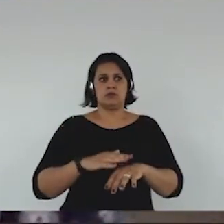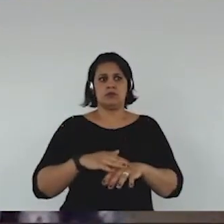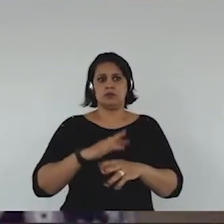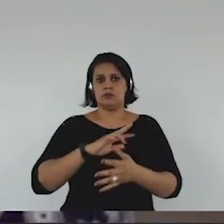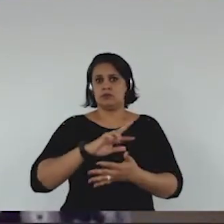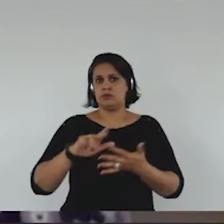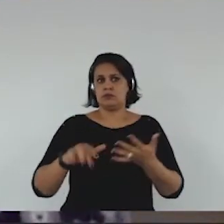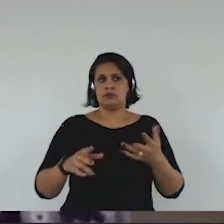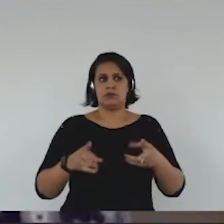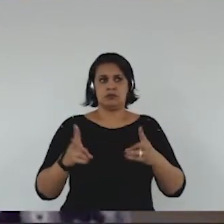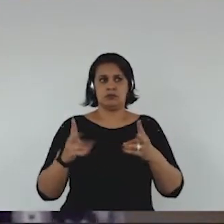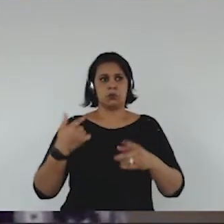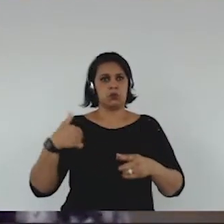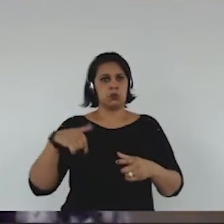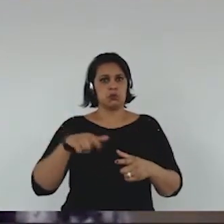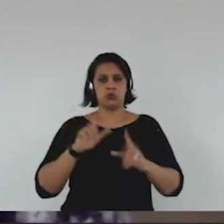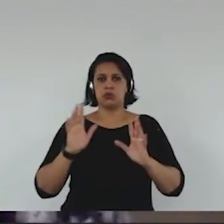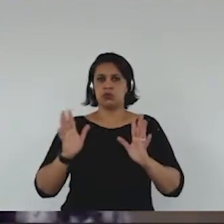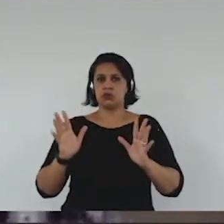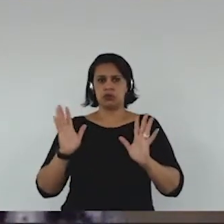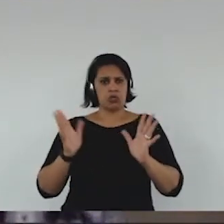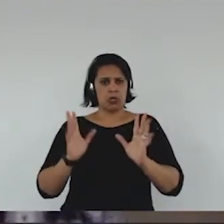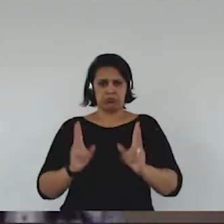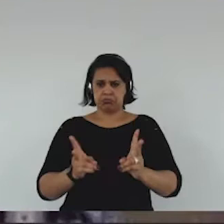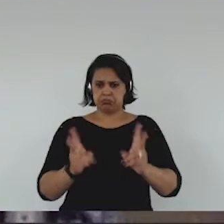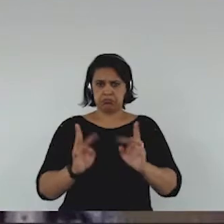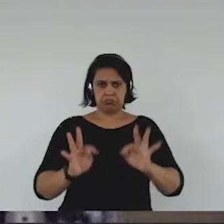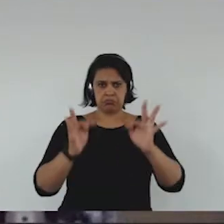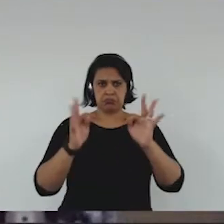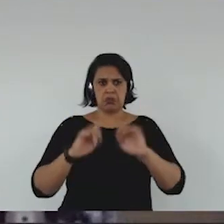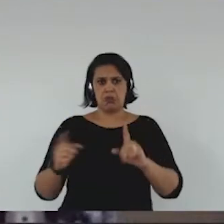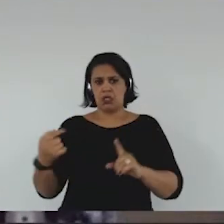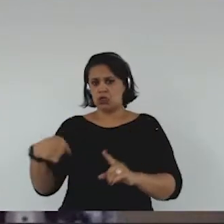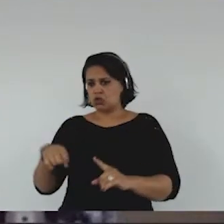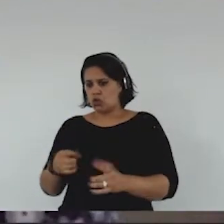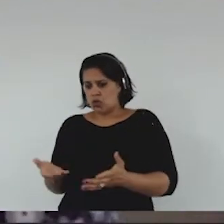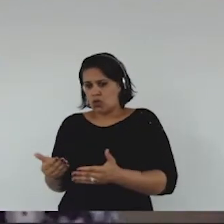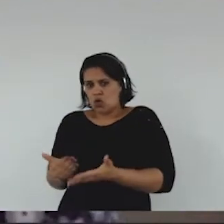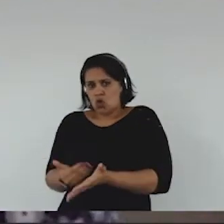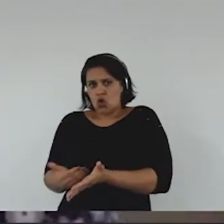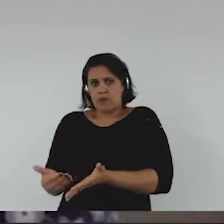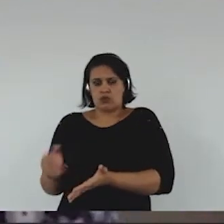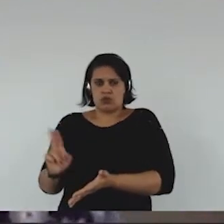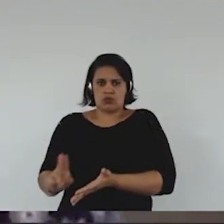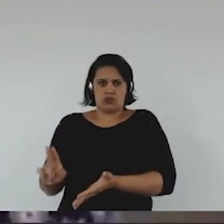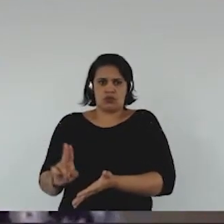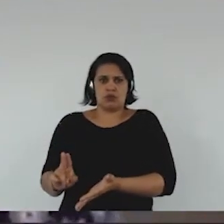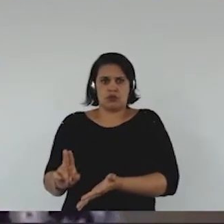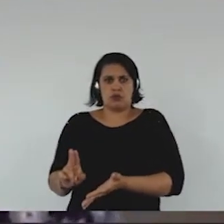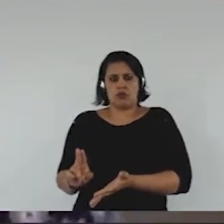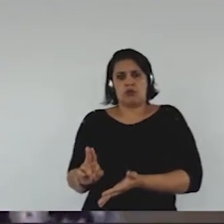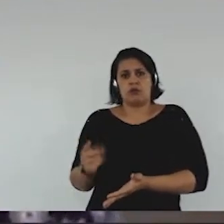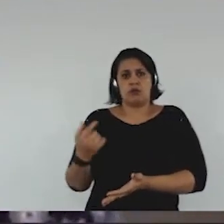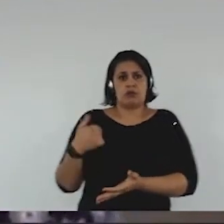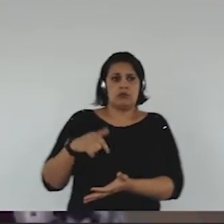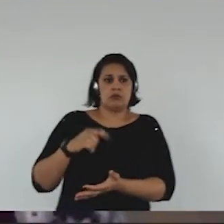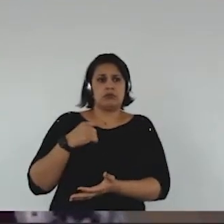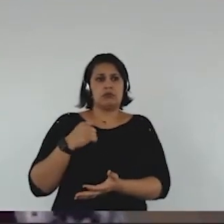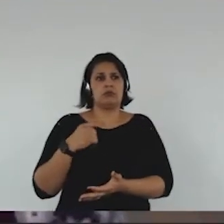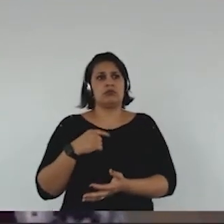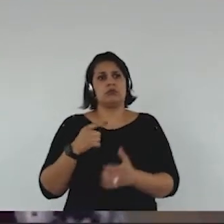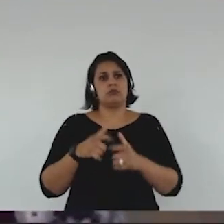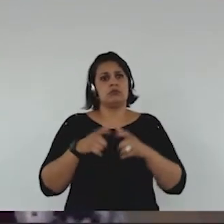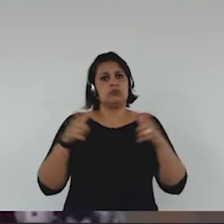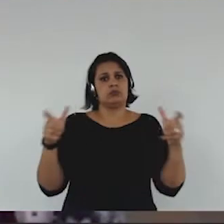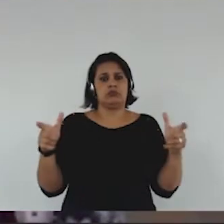aí. Nós aprendemos a usá-la com um maior dia a dia, né? Com maior